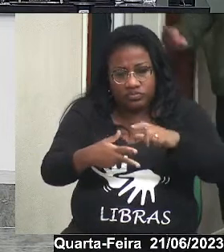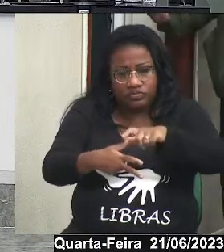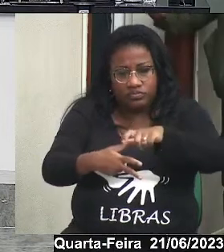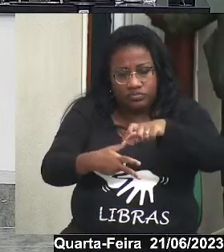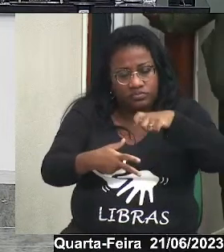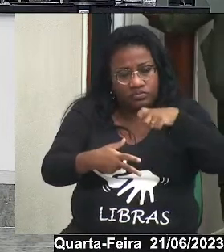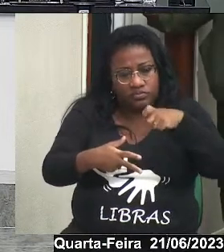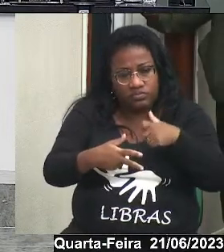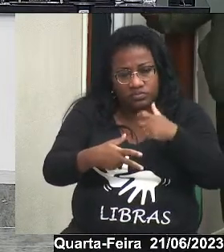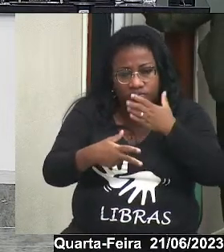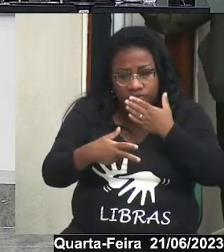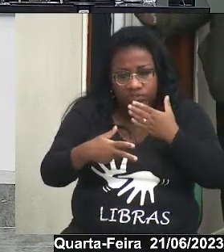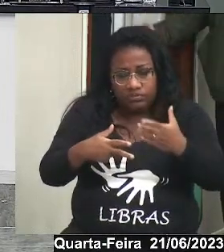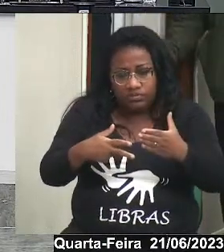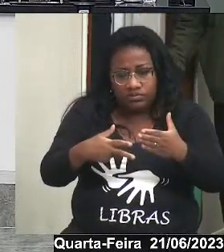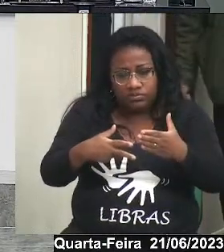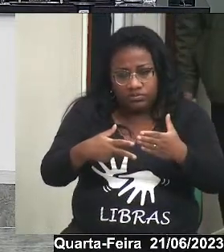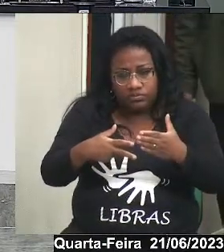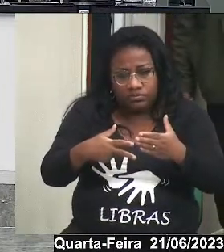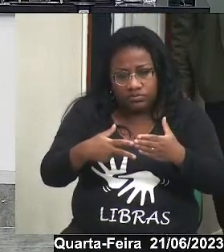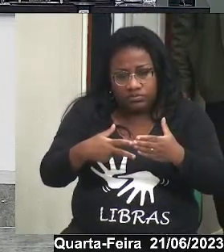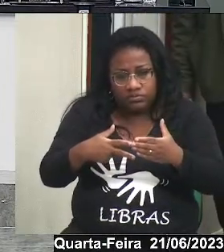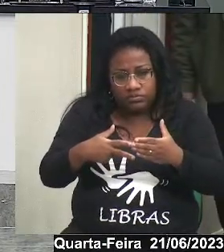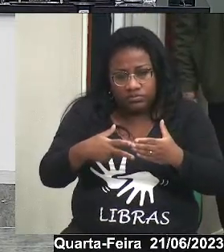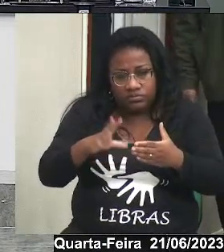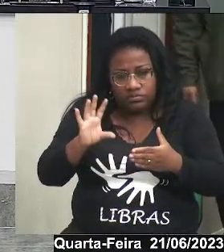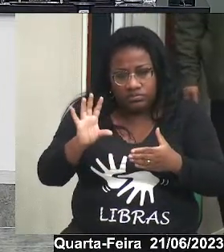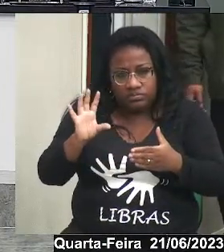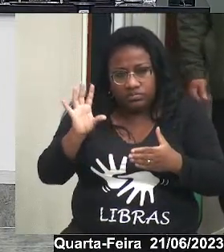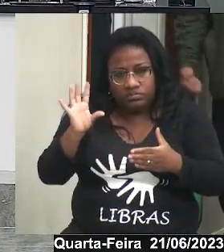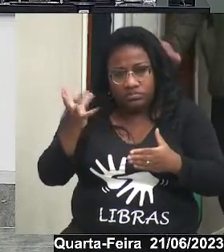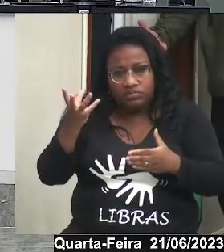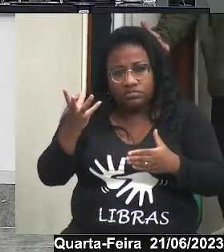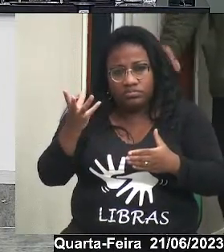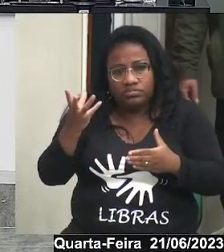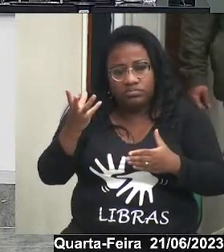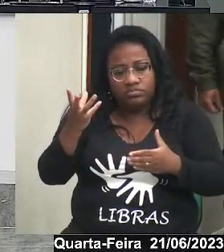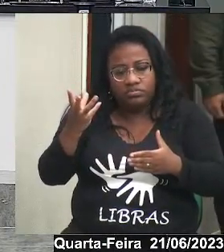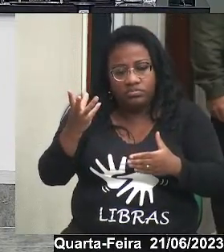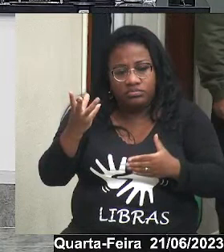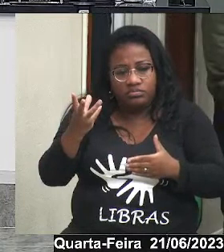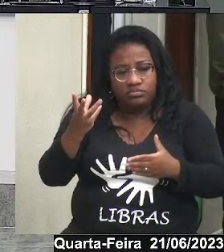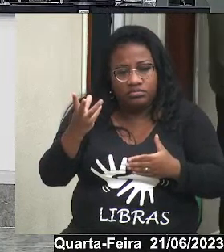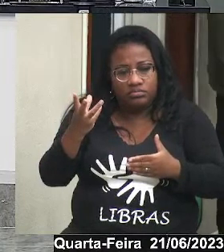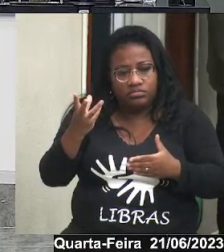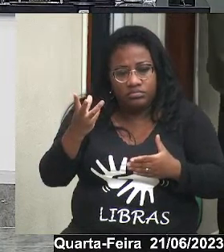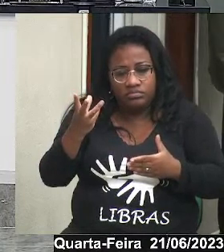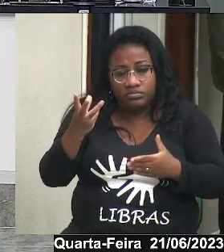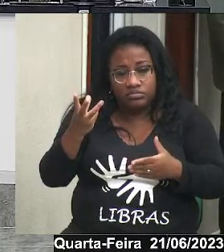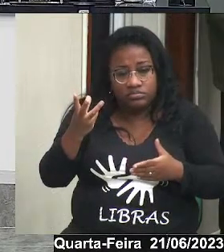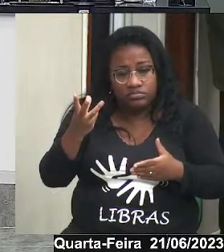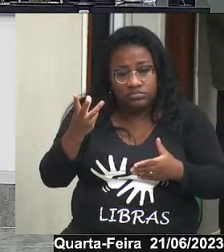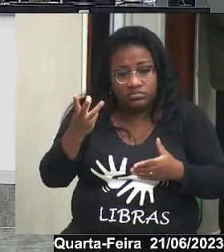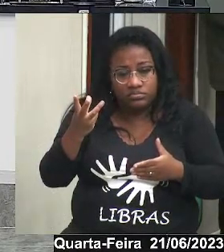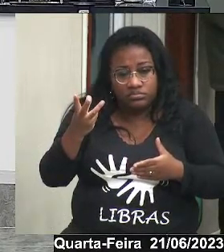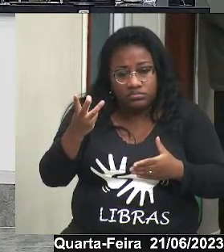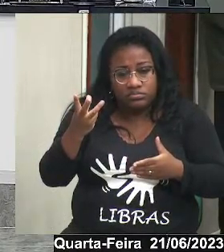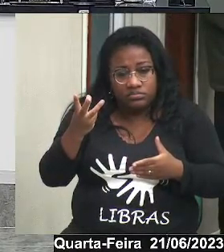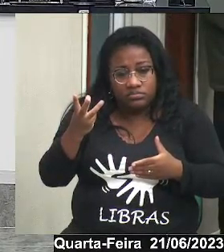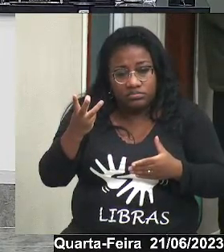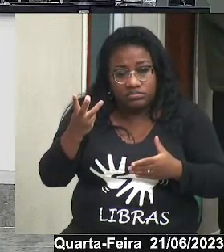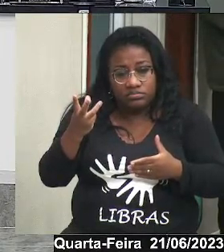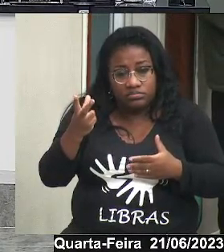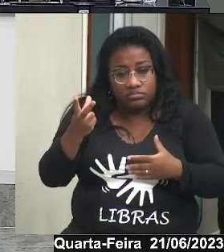Municipal, juntamente com a Secretaria de Serviço Urbano, para que seja realizado estudo para implantação de um paisagismo e construção de